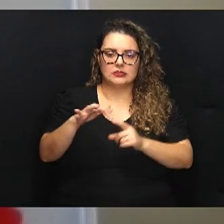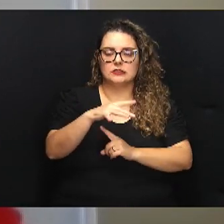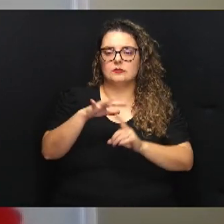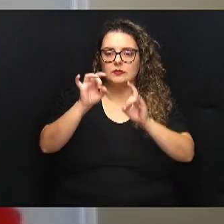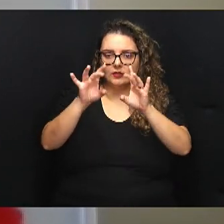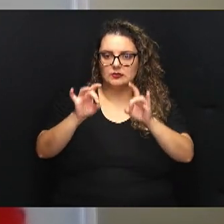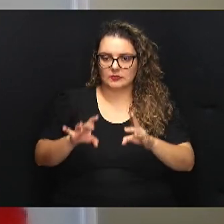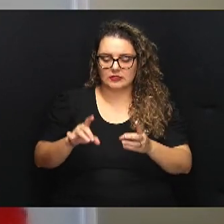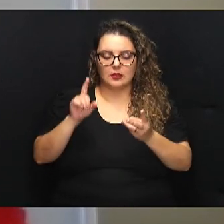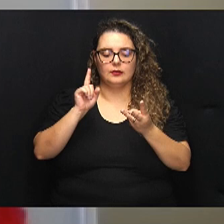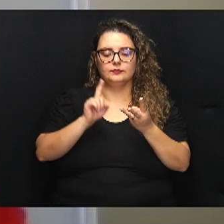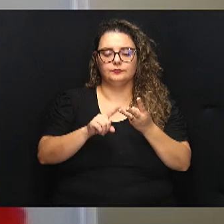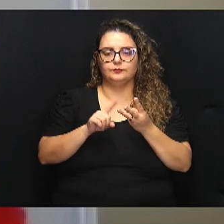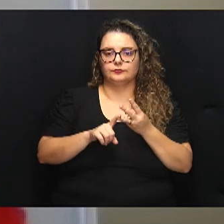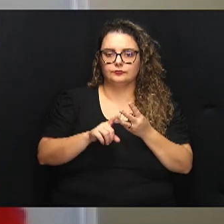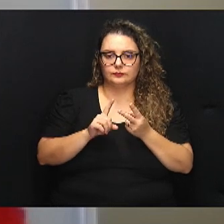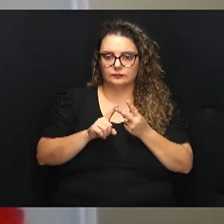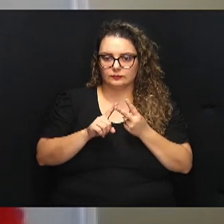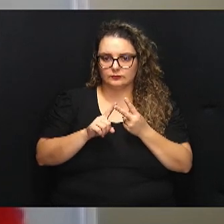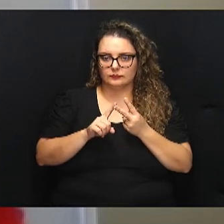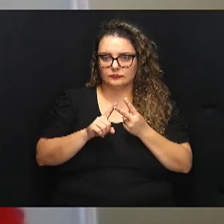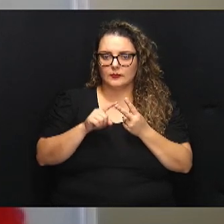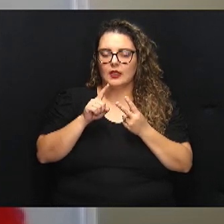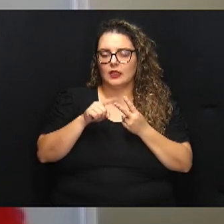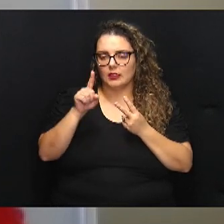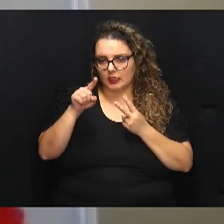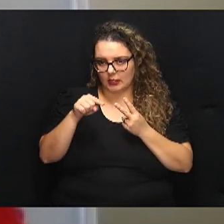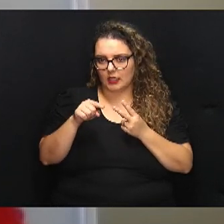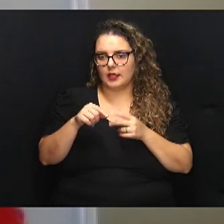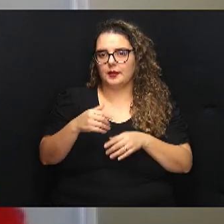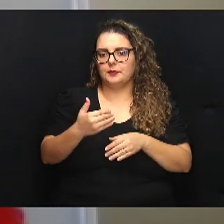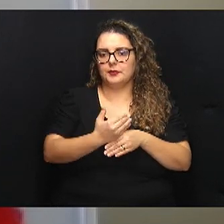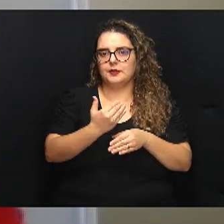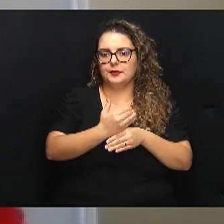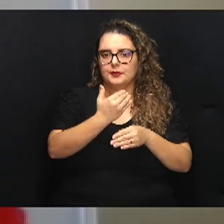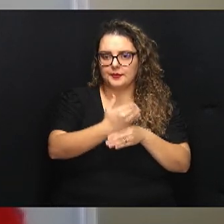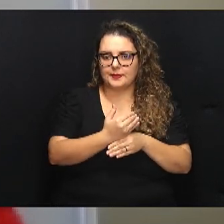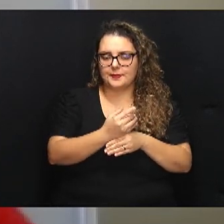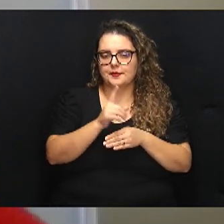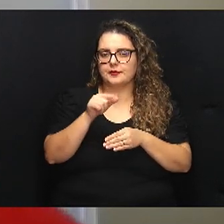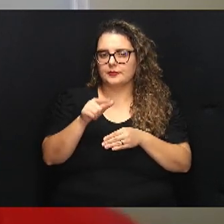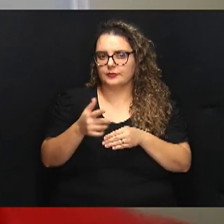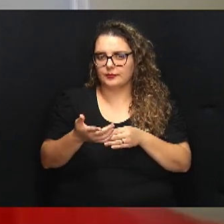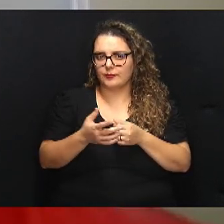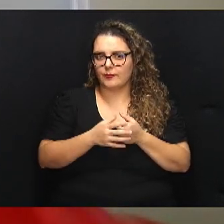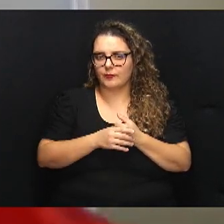especial, que é para empreendimentos considerados